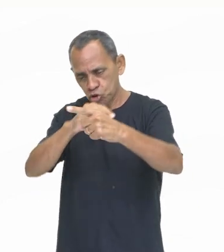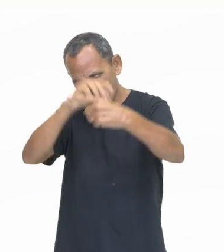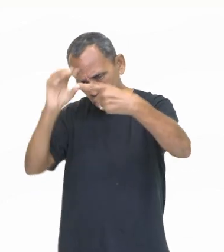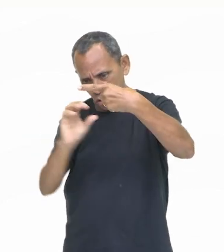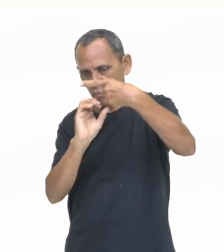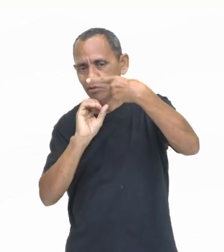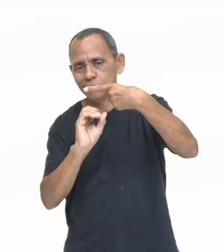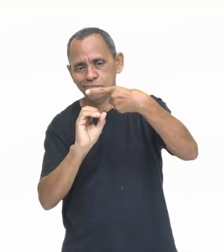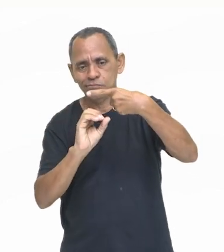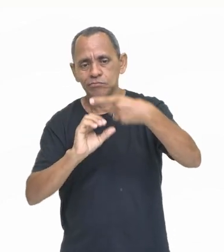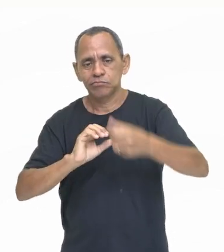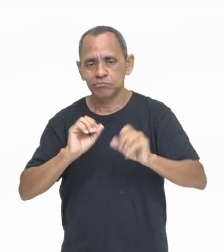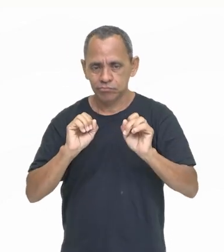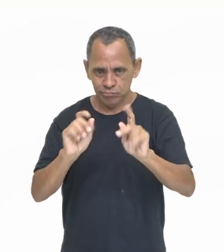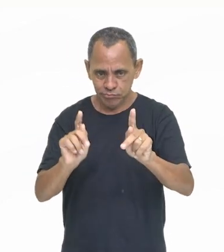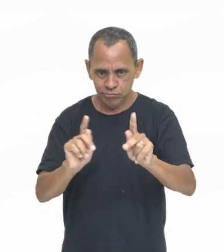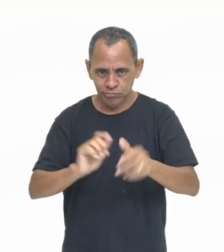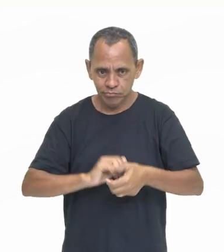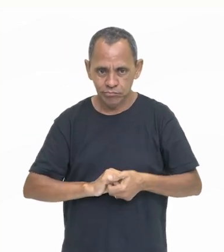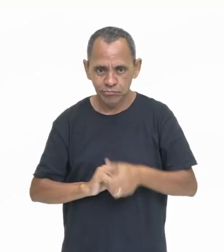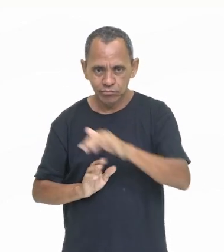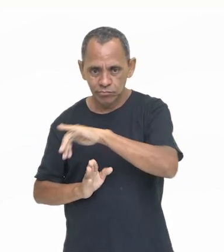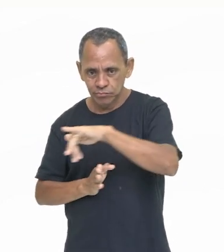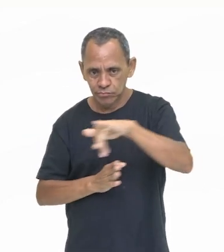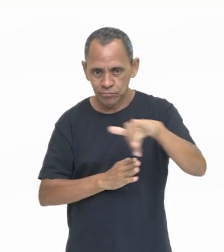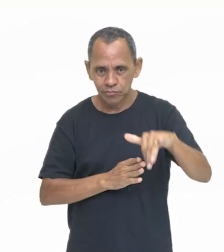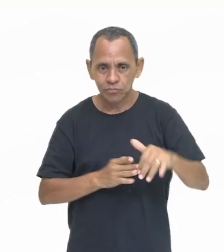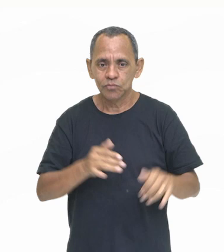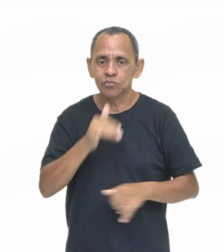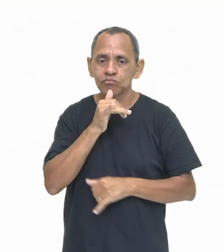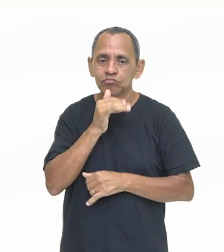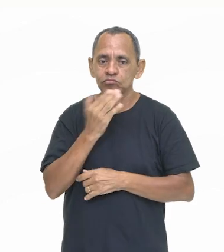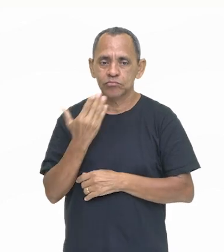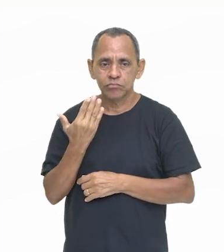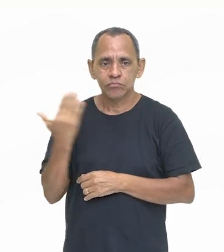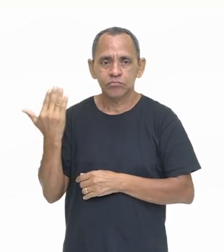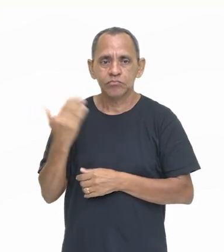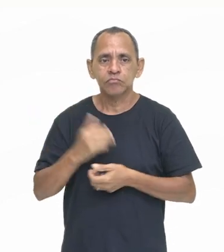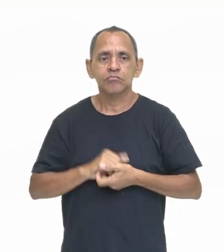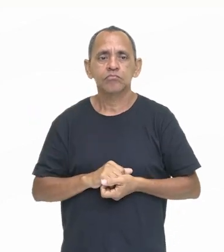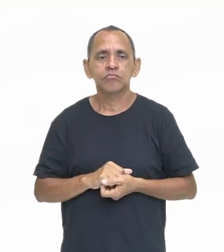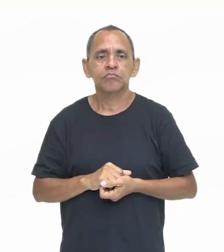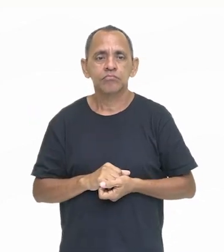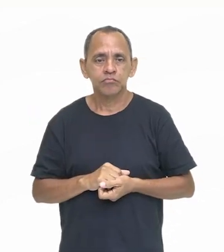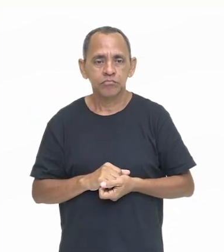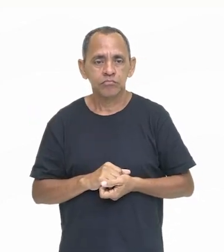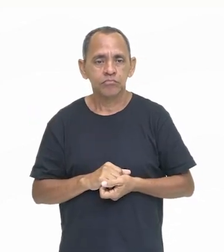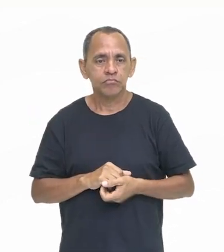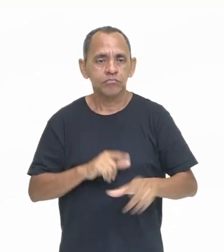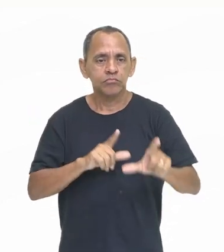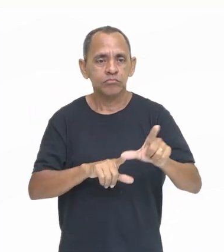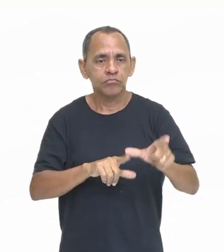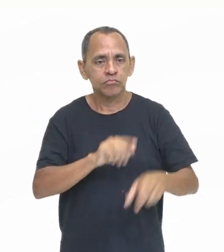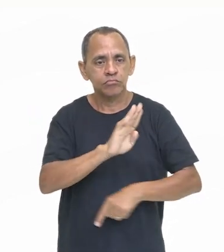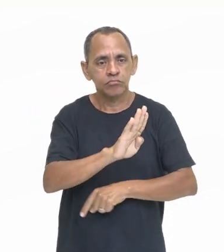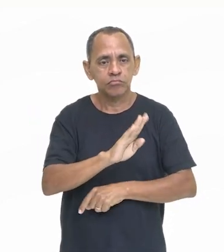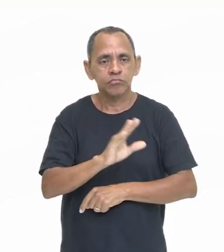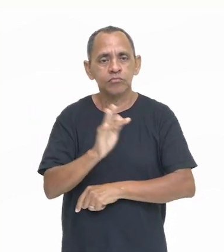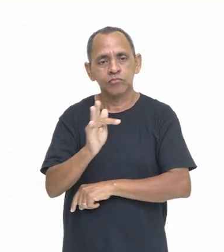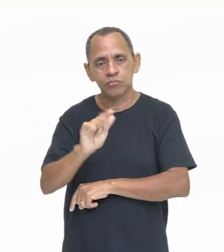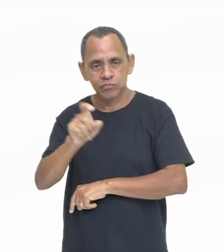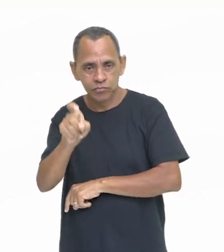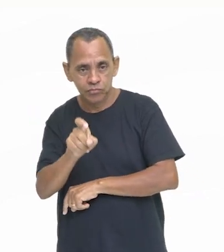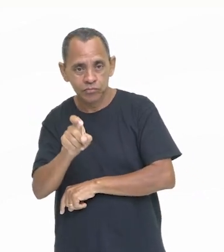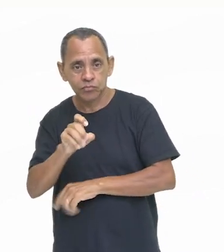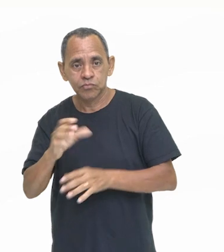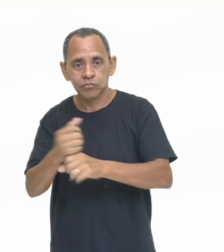com o denominador zero, tá ok? Bora ver o nosso próximo exemplo, agora a letra B. O nosso f de x agora é a